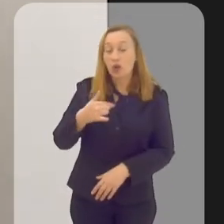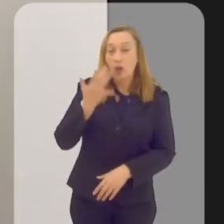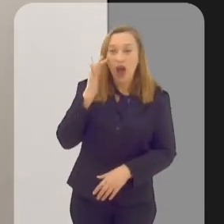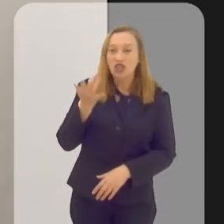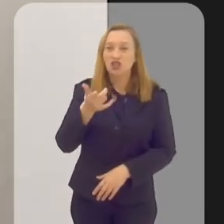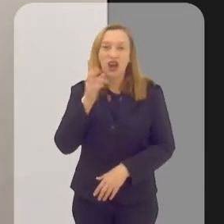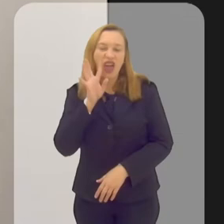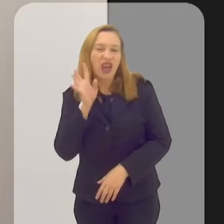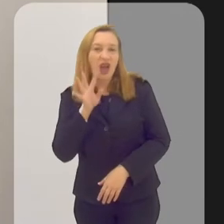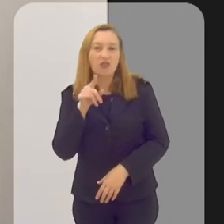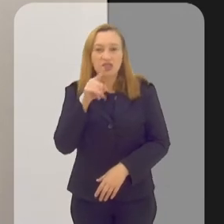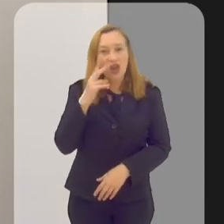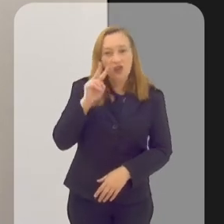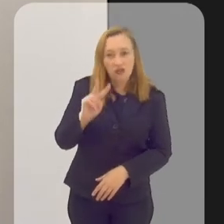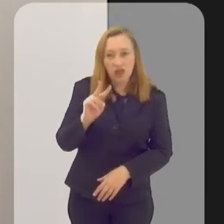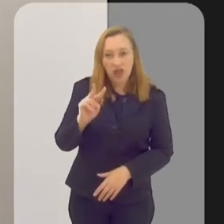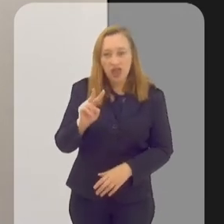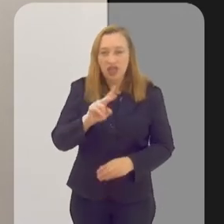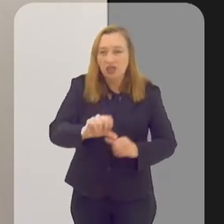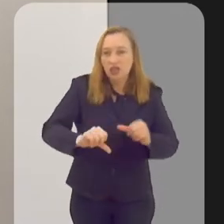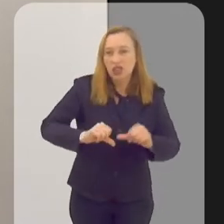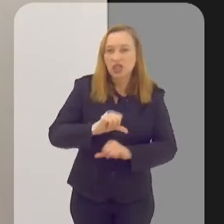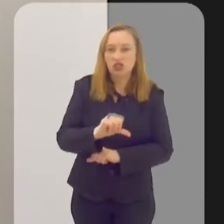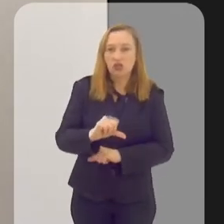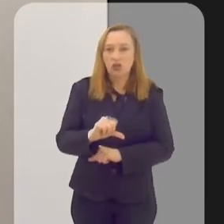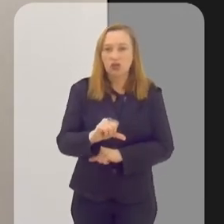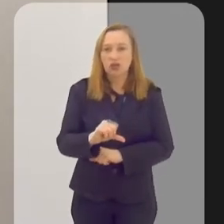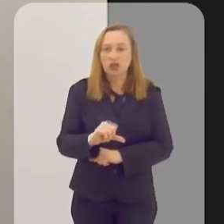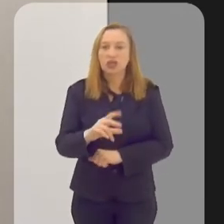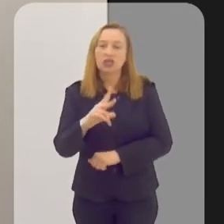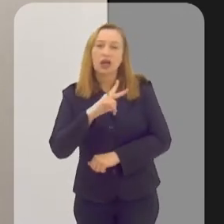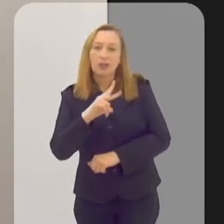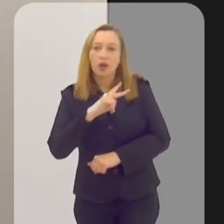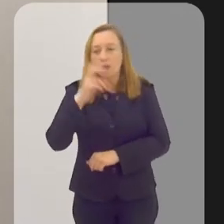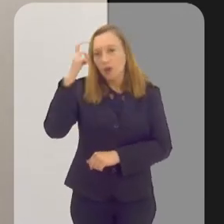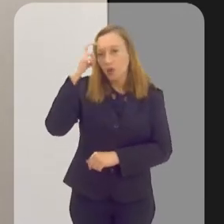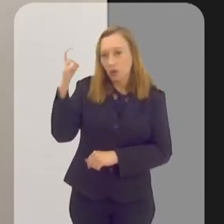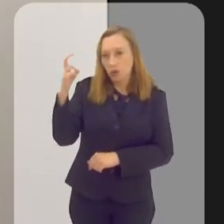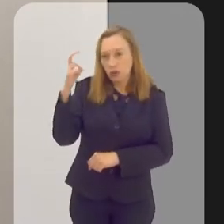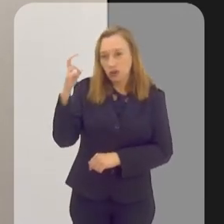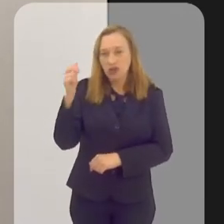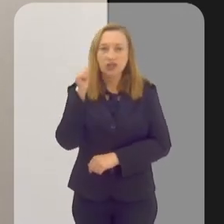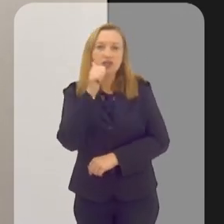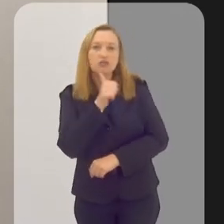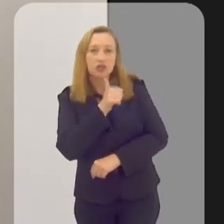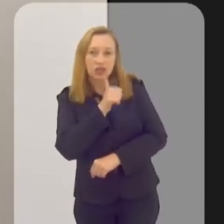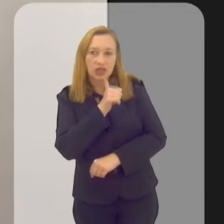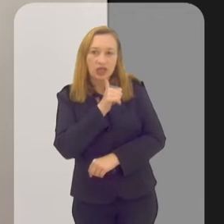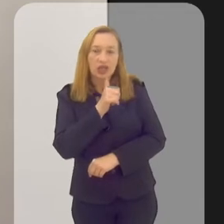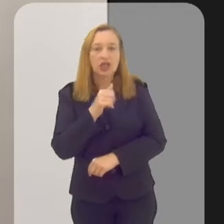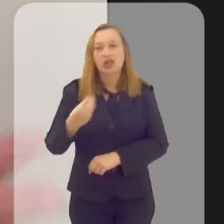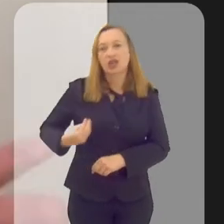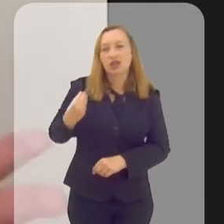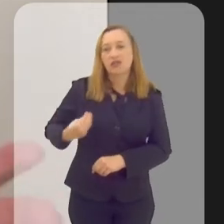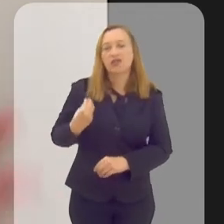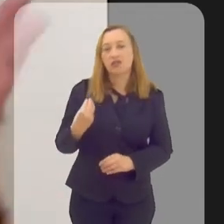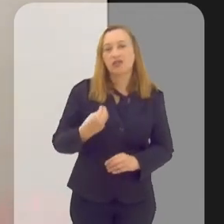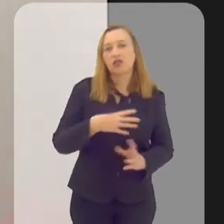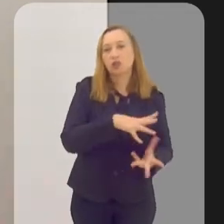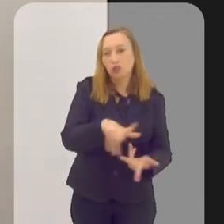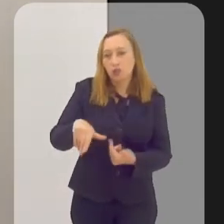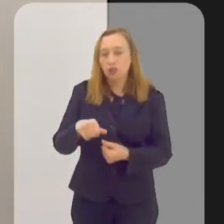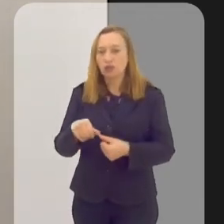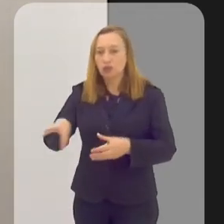acho mais bacana é você ver que existiu uma transformação na própria cultura das mulheres